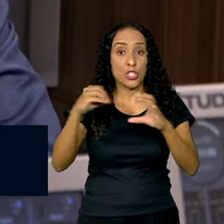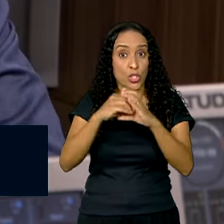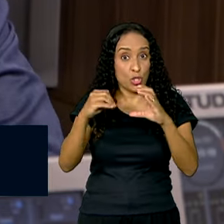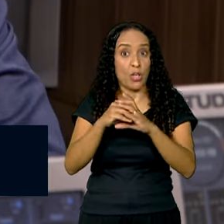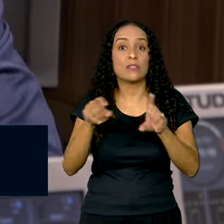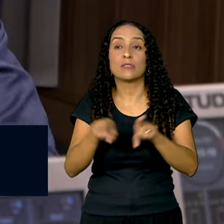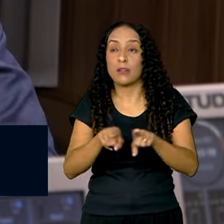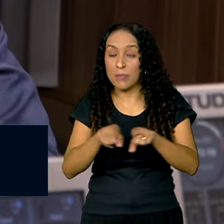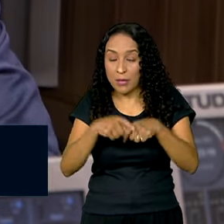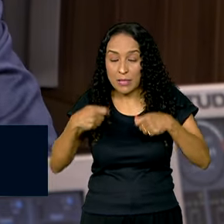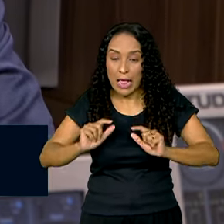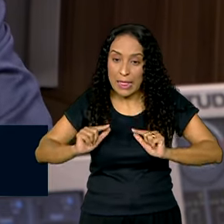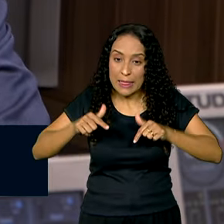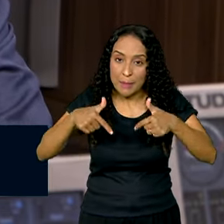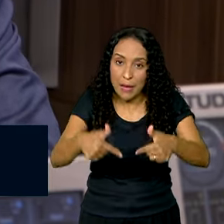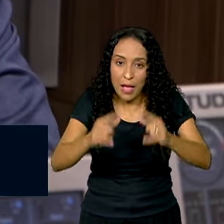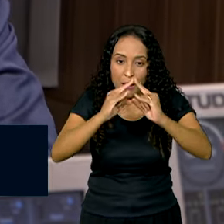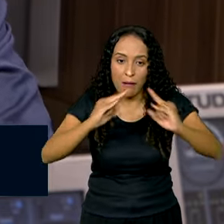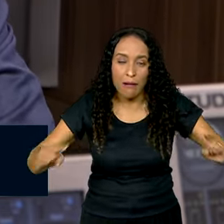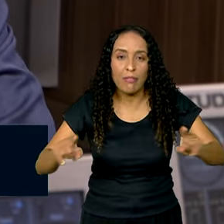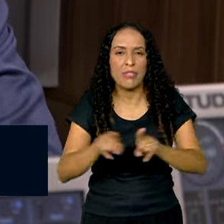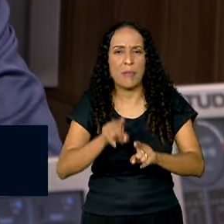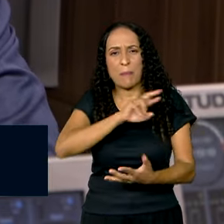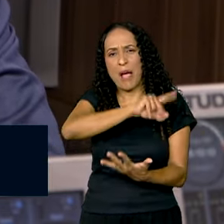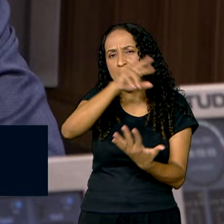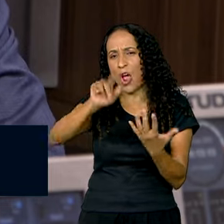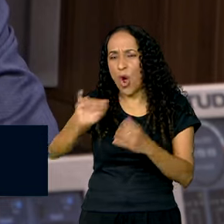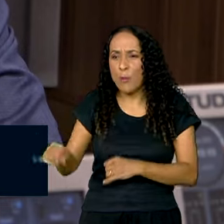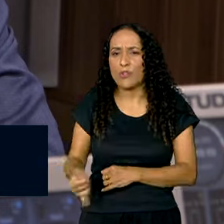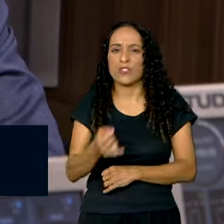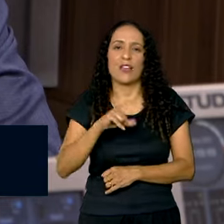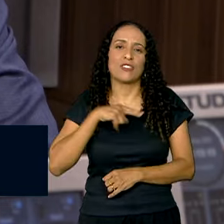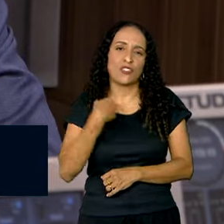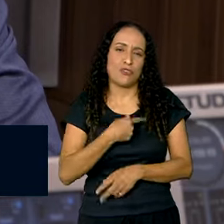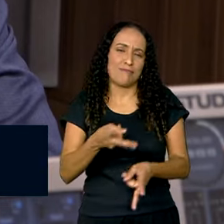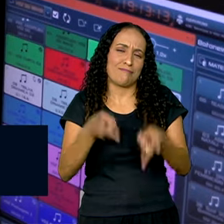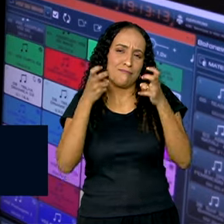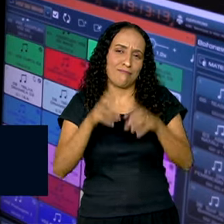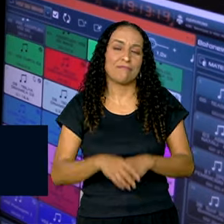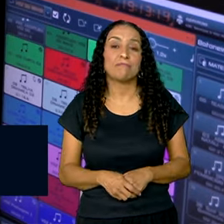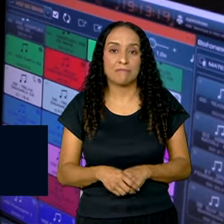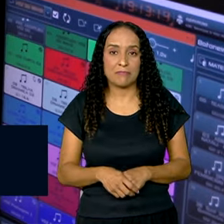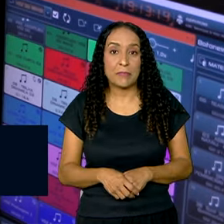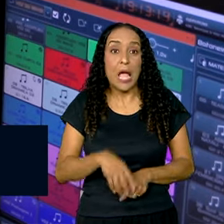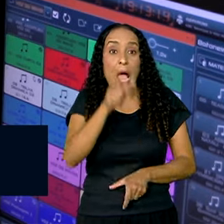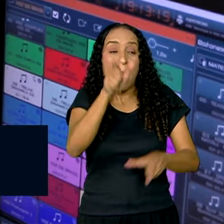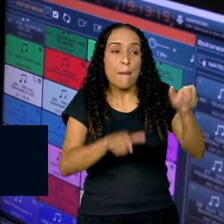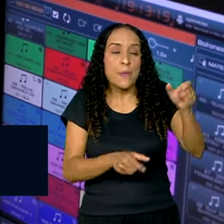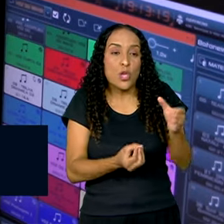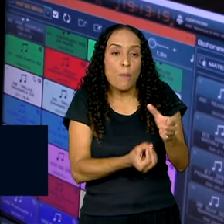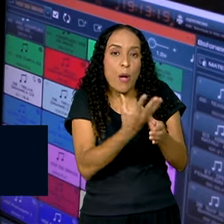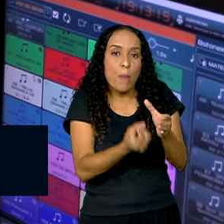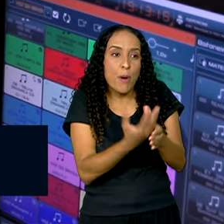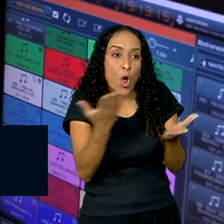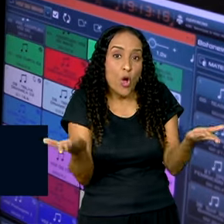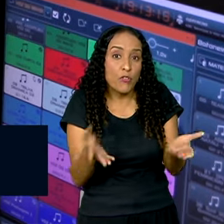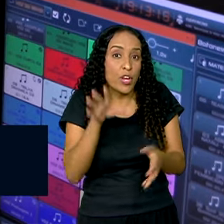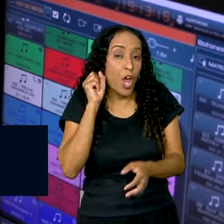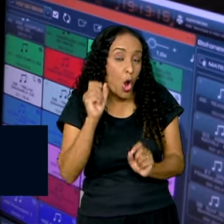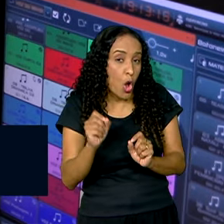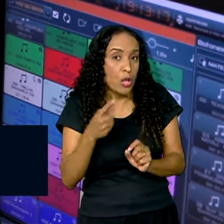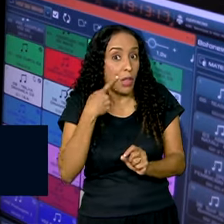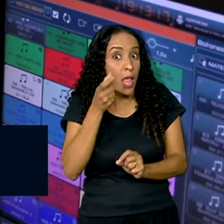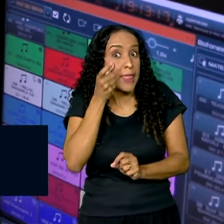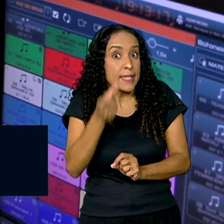também pra gente trabalhar com assentamentos Enfim uma série de outras oportunidades que a gente enxerga agora o produtor que tá nos ouvindo nesse momento e que ficou